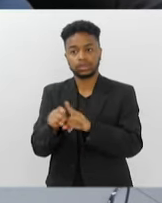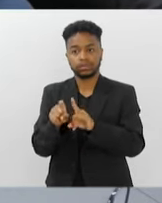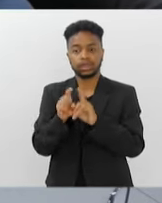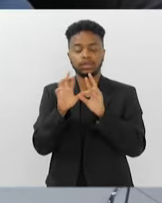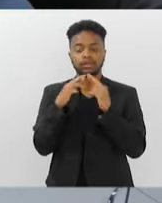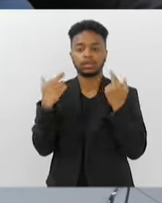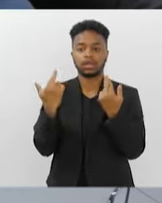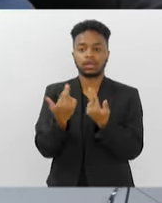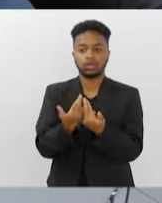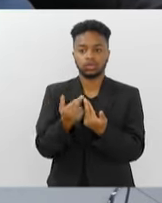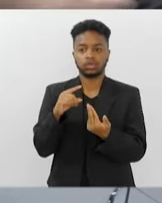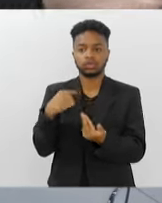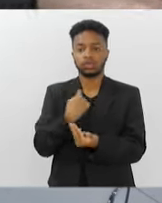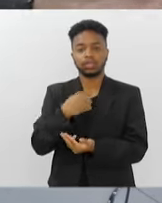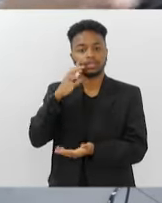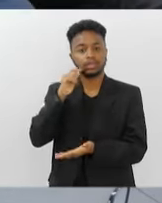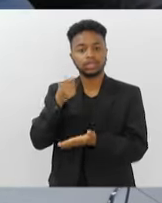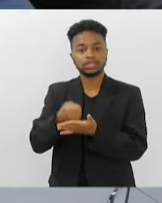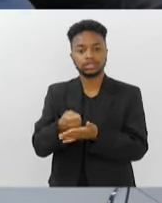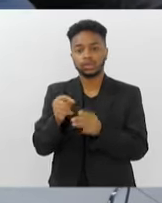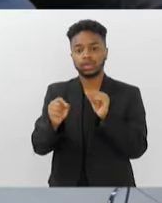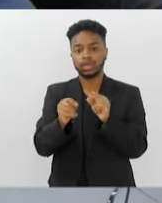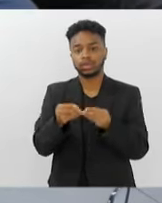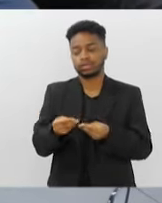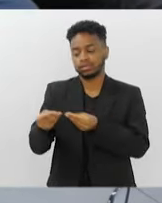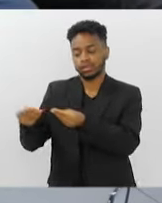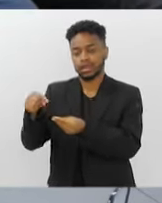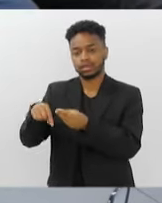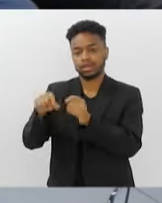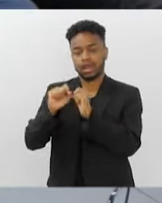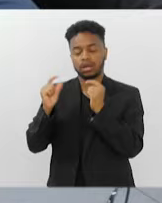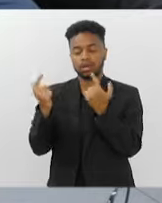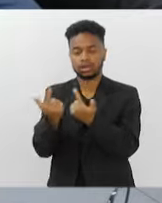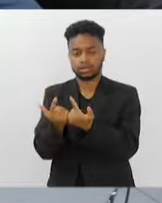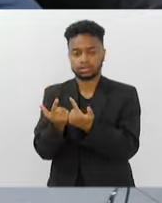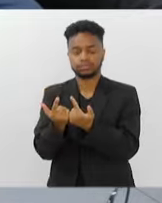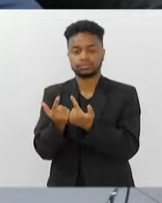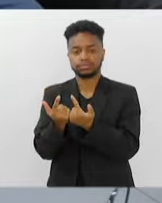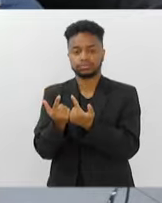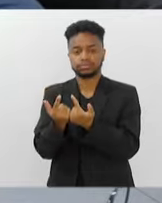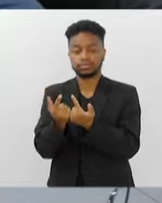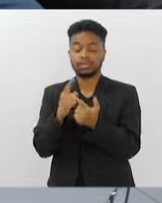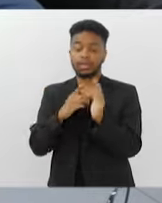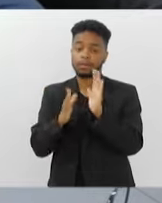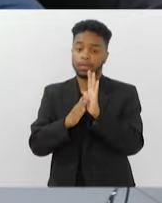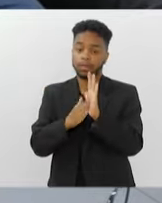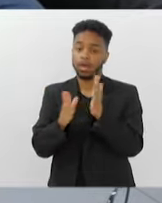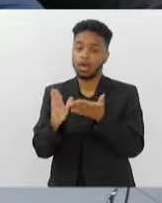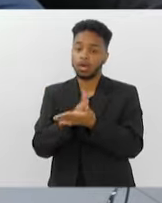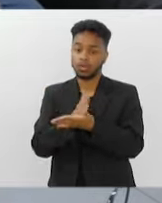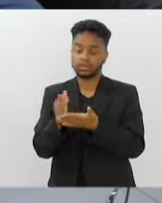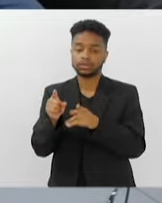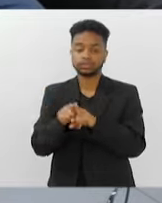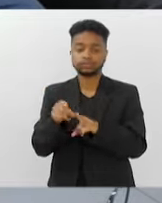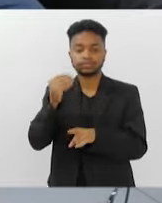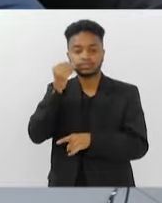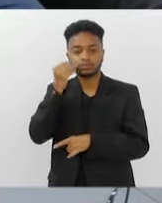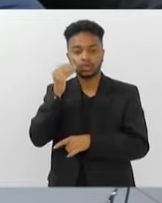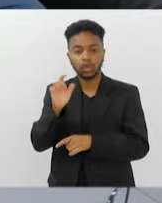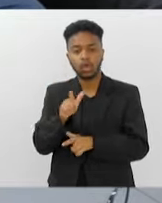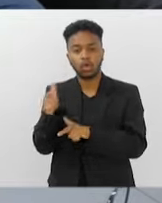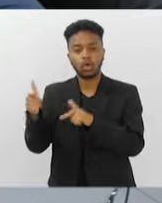gente decidiu de submeter esta casa de leis eh Algumas propostas inclusive para que outros